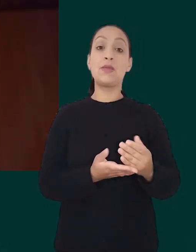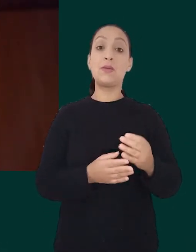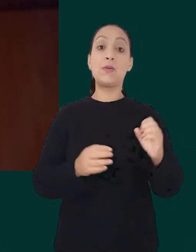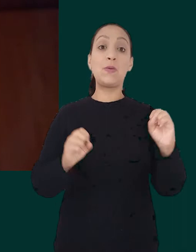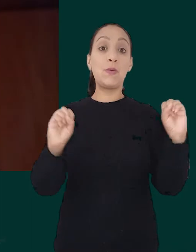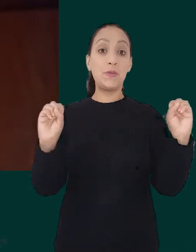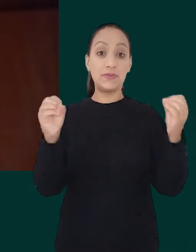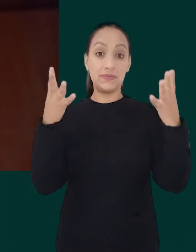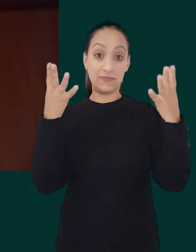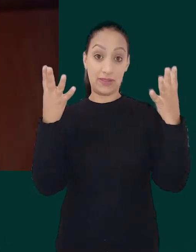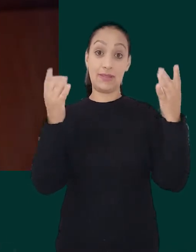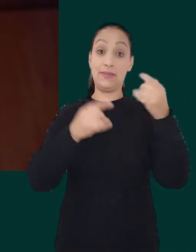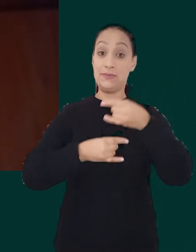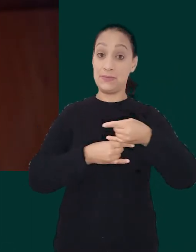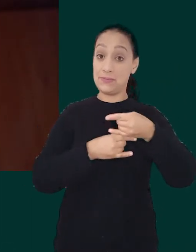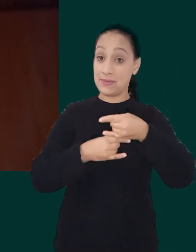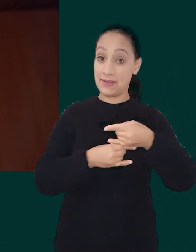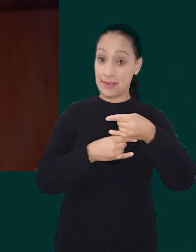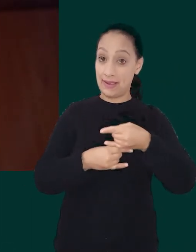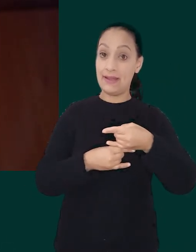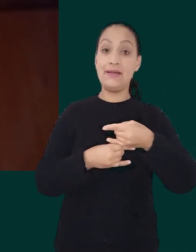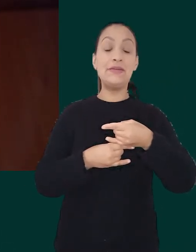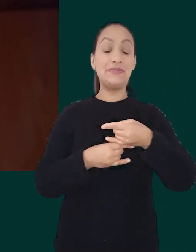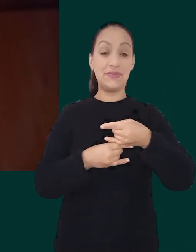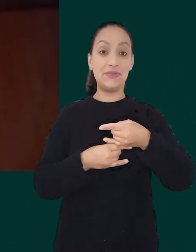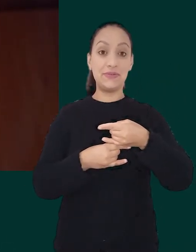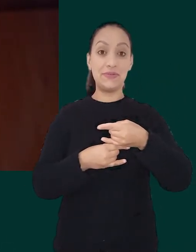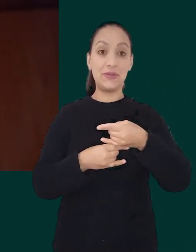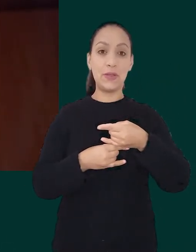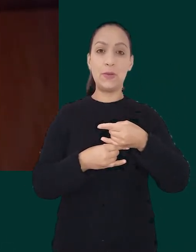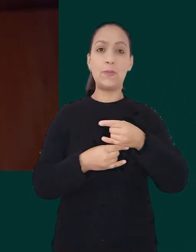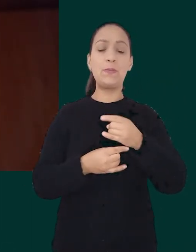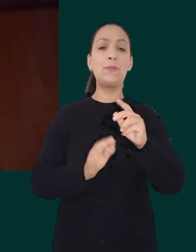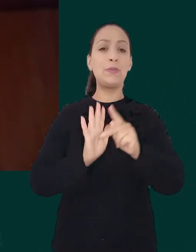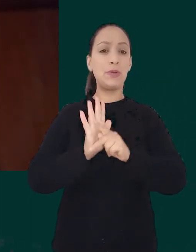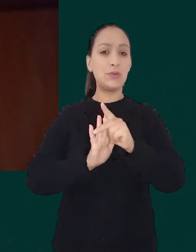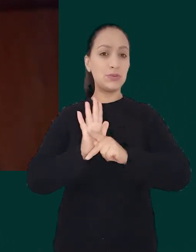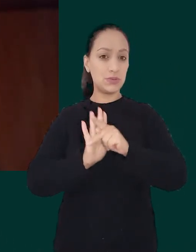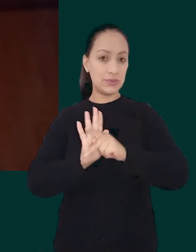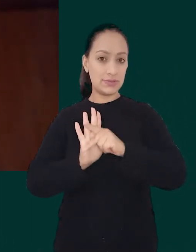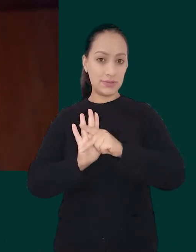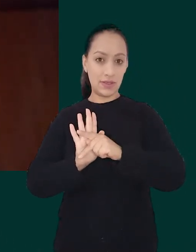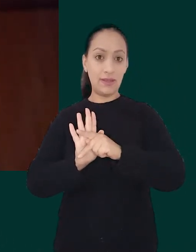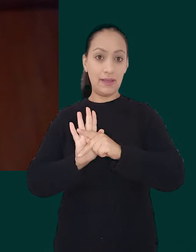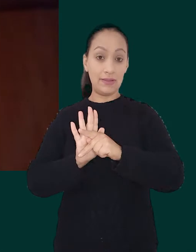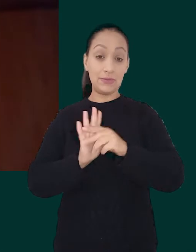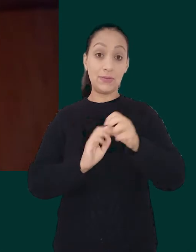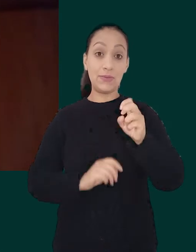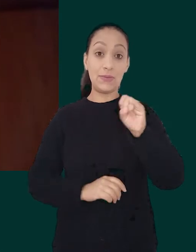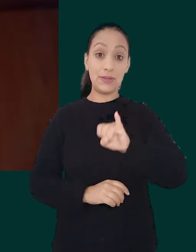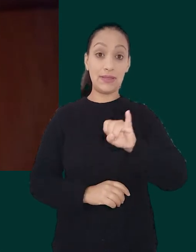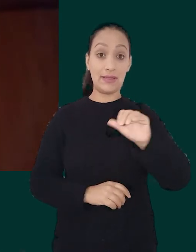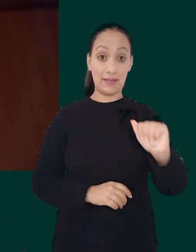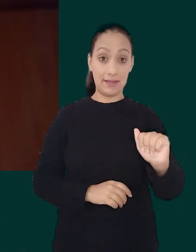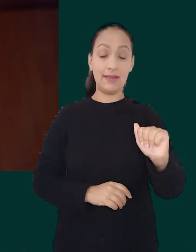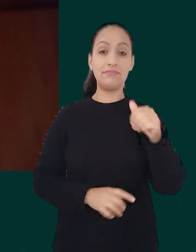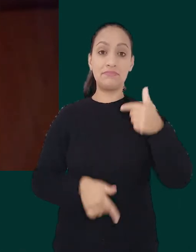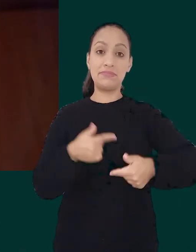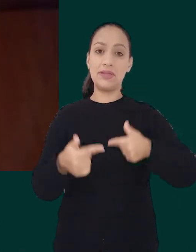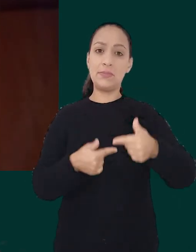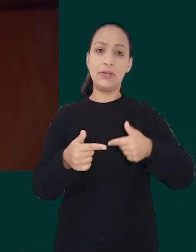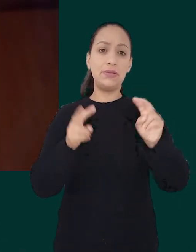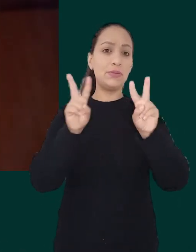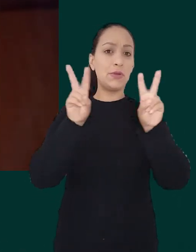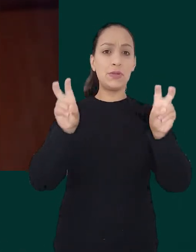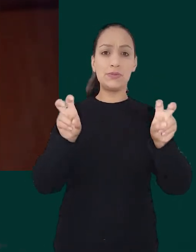evento, né, mais uma live do projeto de inteligência artificial, trabalhando as questões